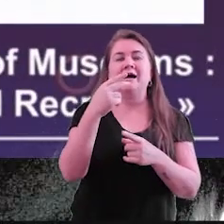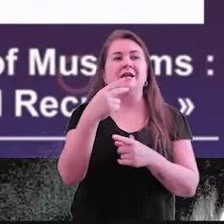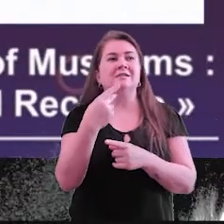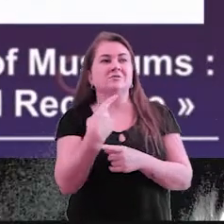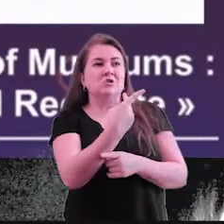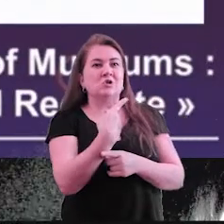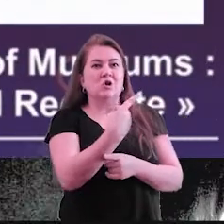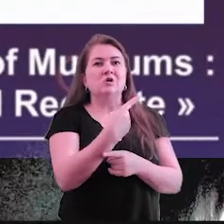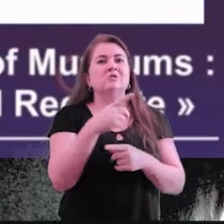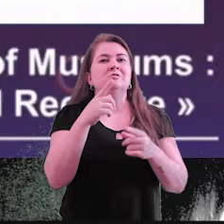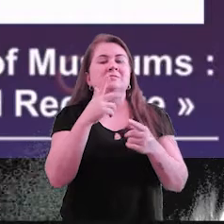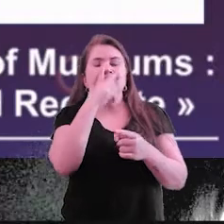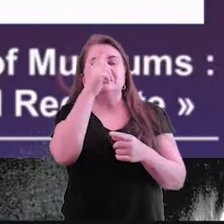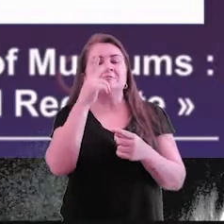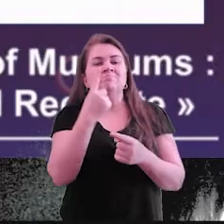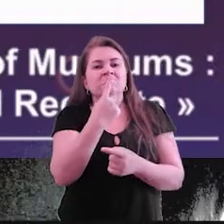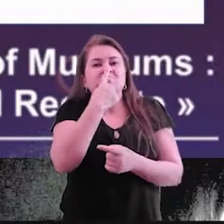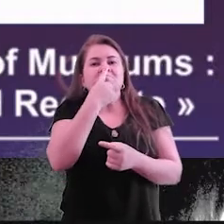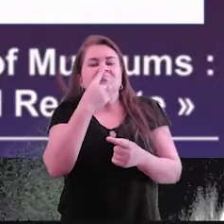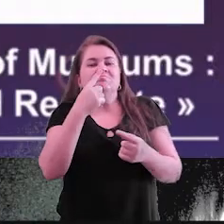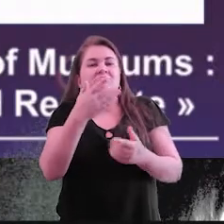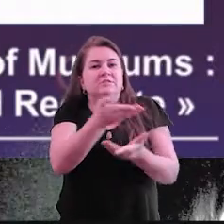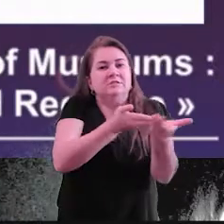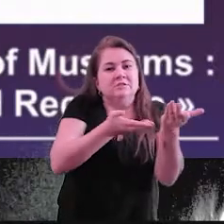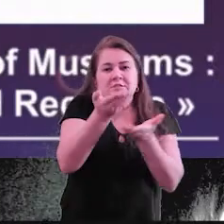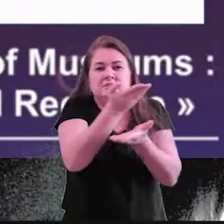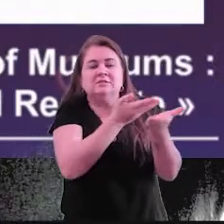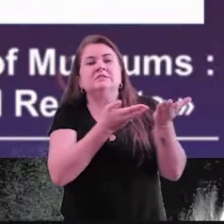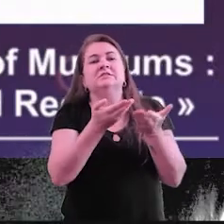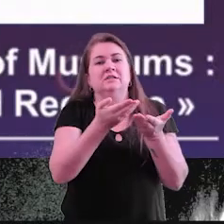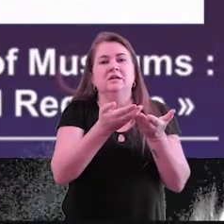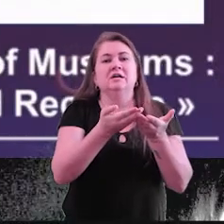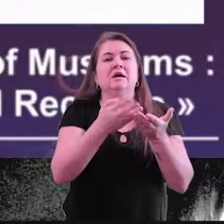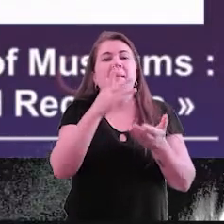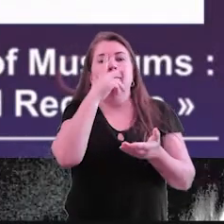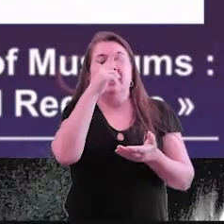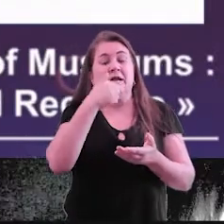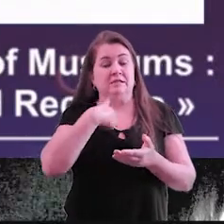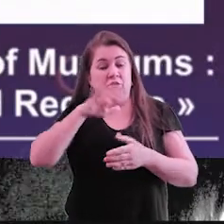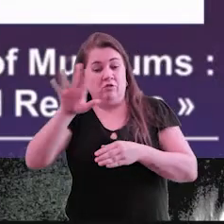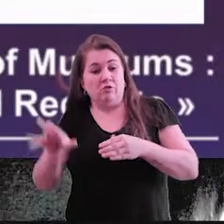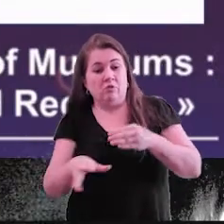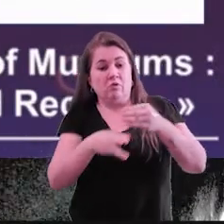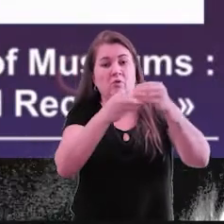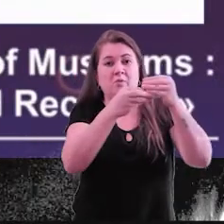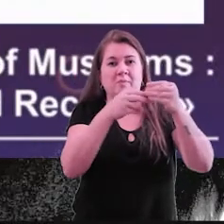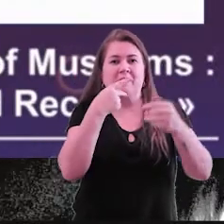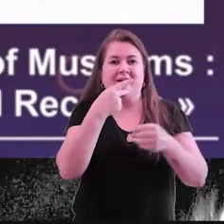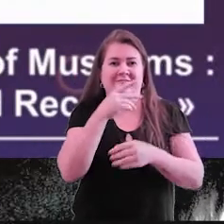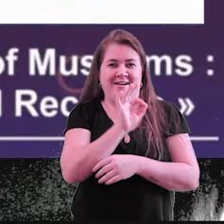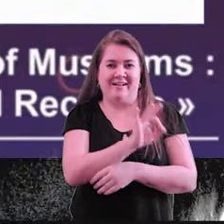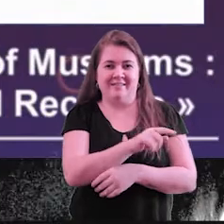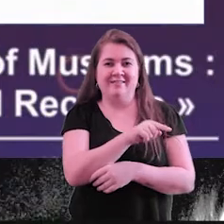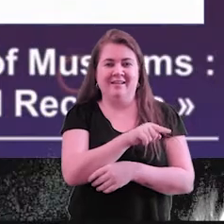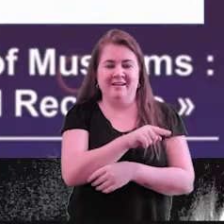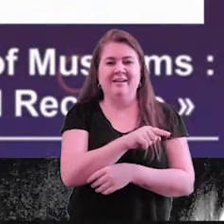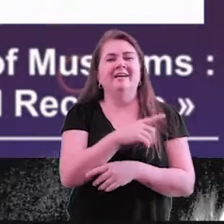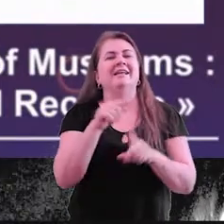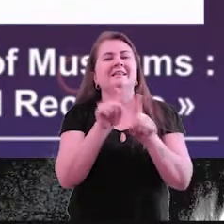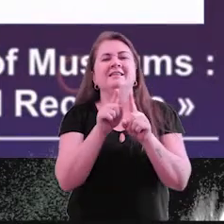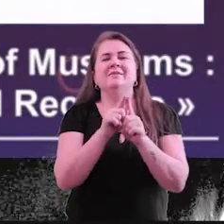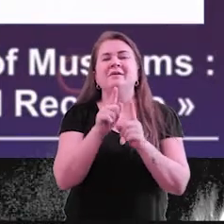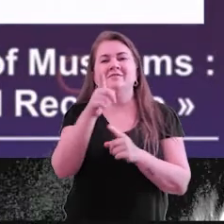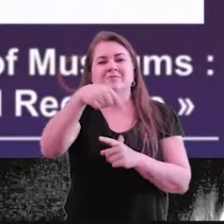que, se complementar e se encontrar em vários momentos, né? Então, essa mesa de hoje, ela vem depois de